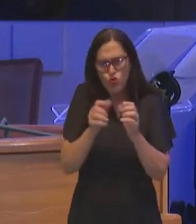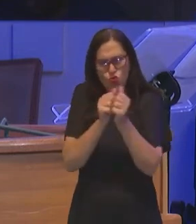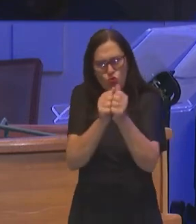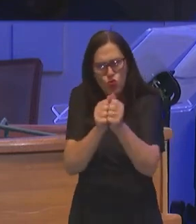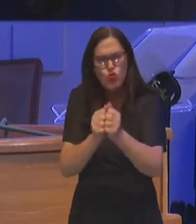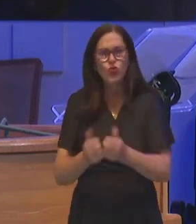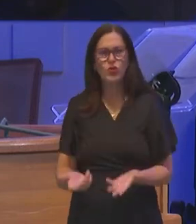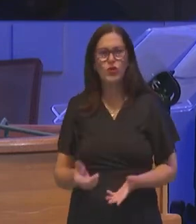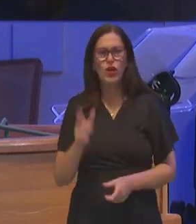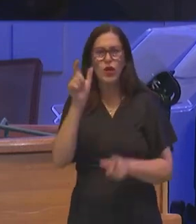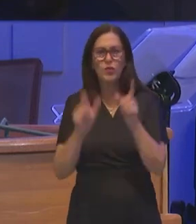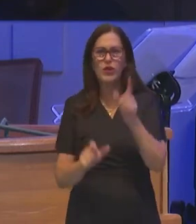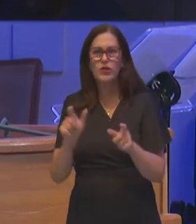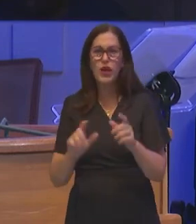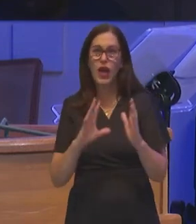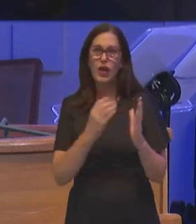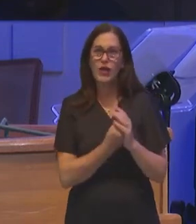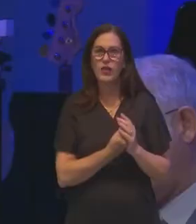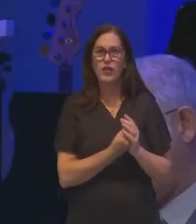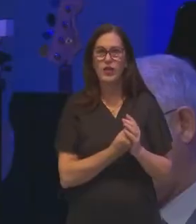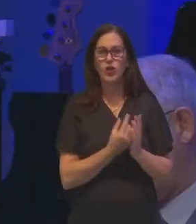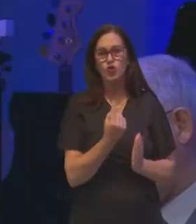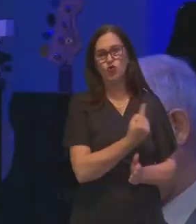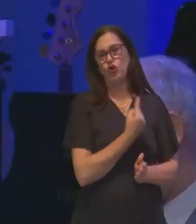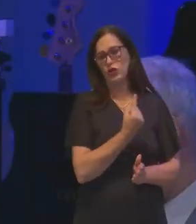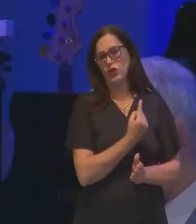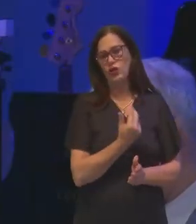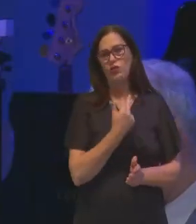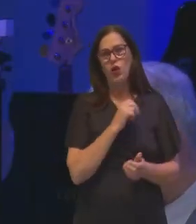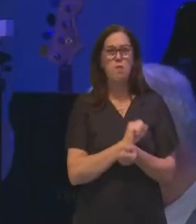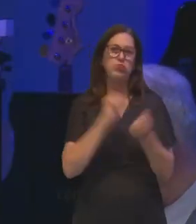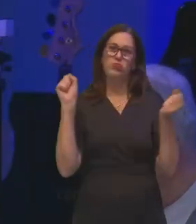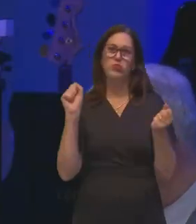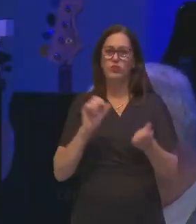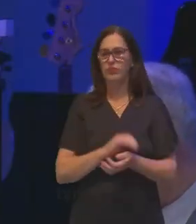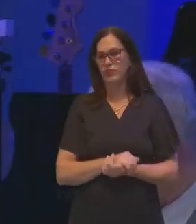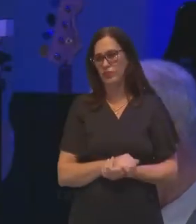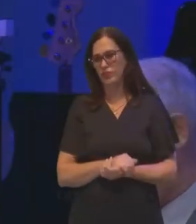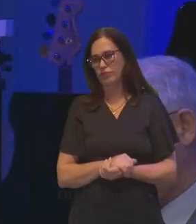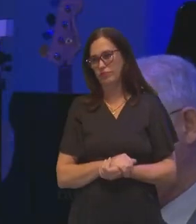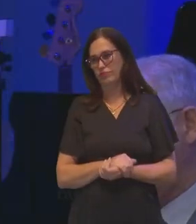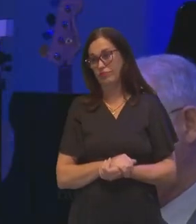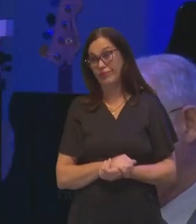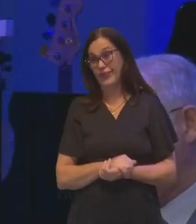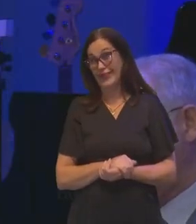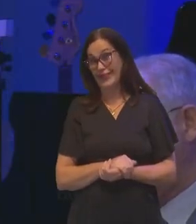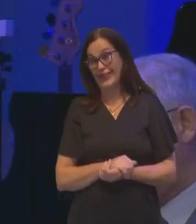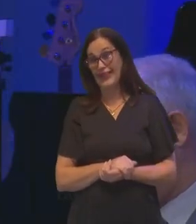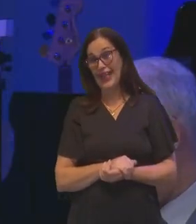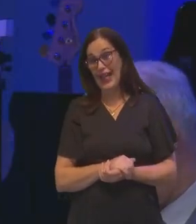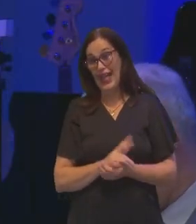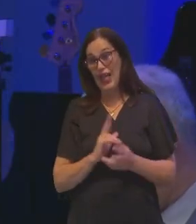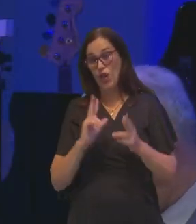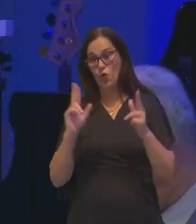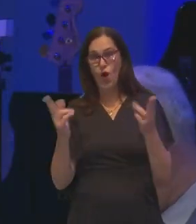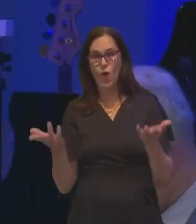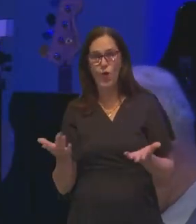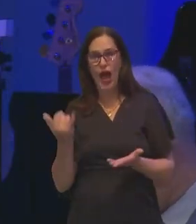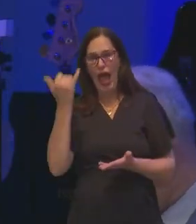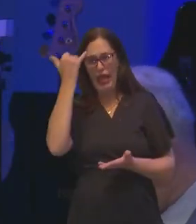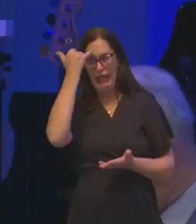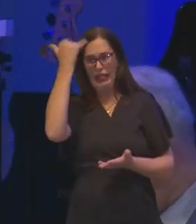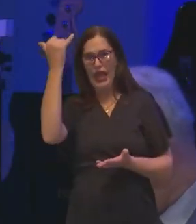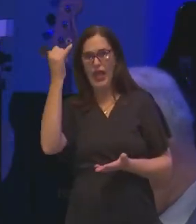Há pessoas que querem ser igreja de maneira isolada, não é possível. É a mesma forma que nós pegamos a ideia